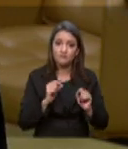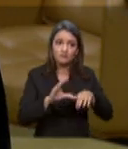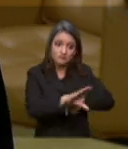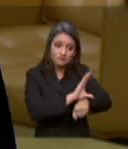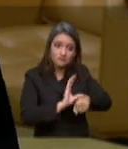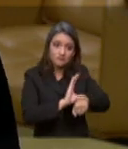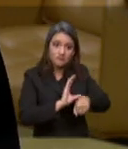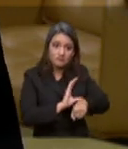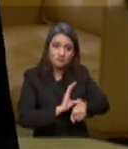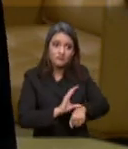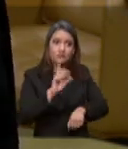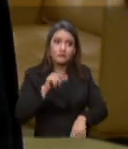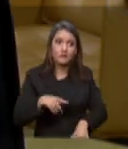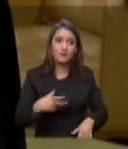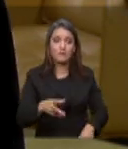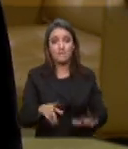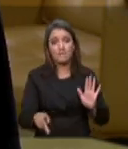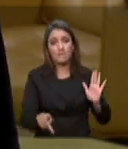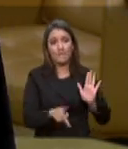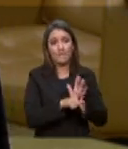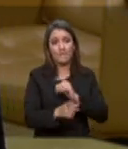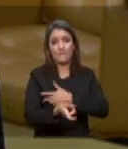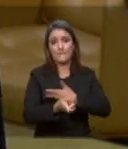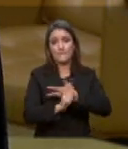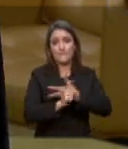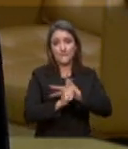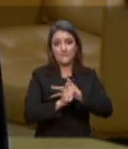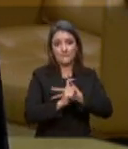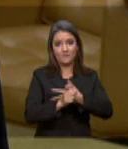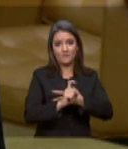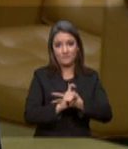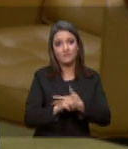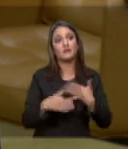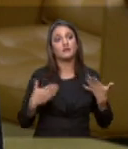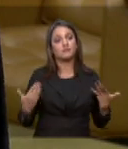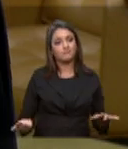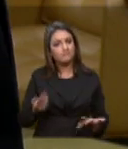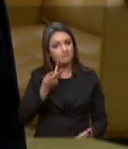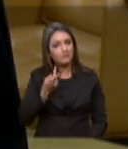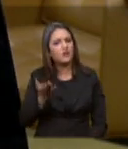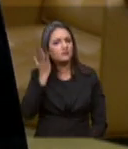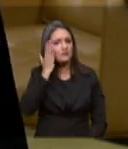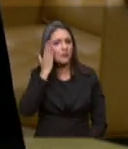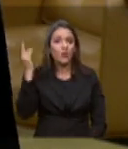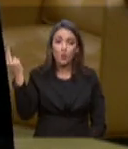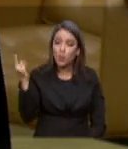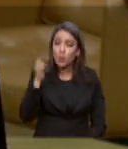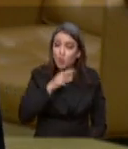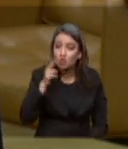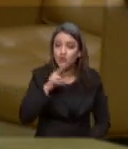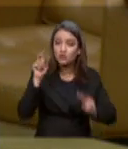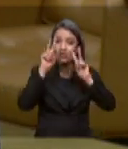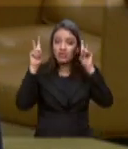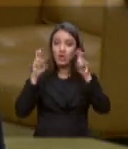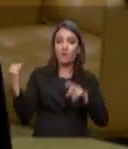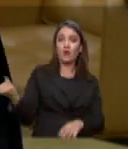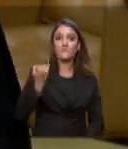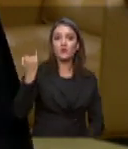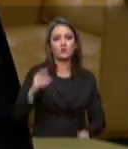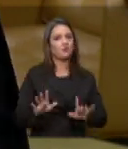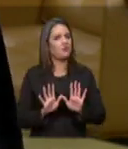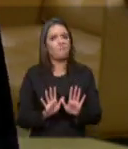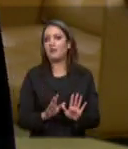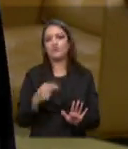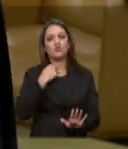é privativa do Poder Executivo. Portanto, reconhecemos a urgência e a relevância do tema. No entanto, não